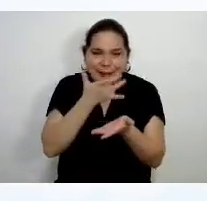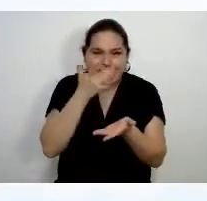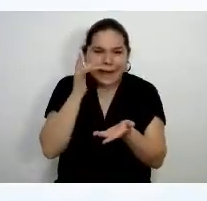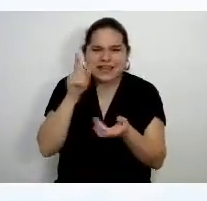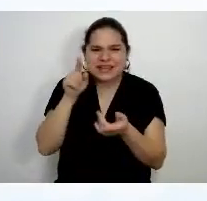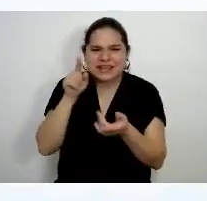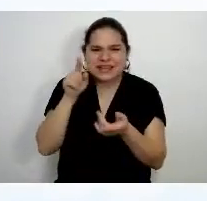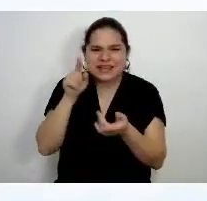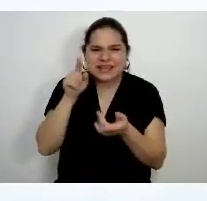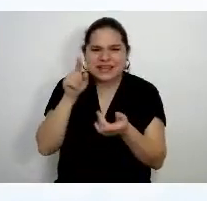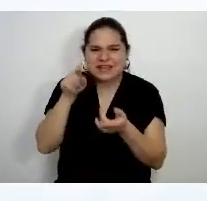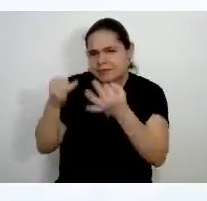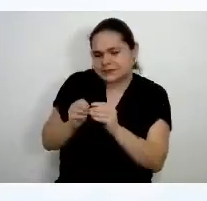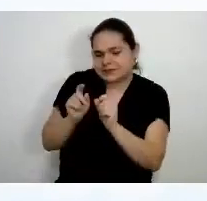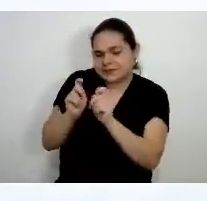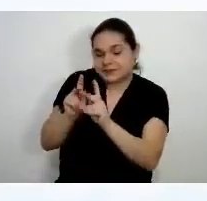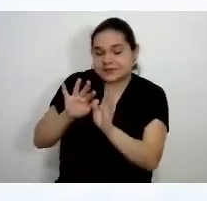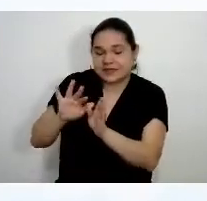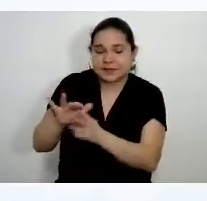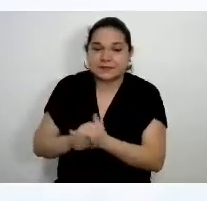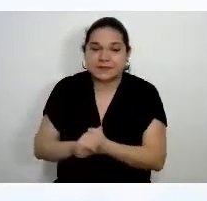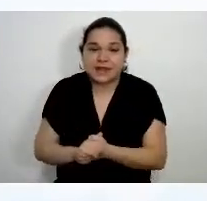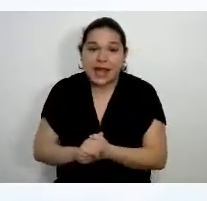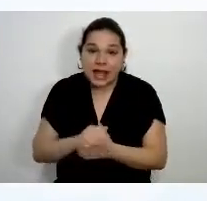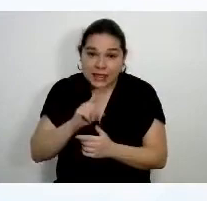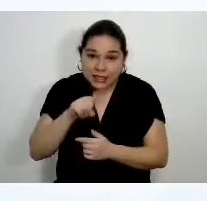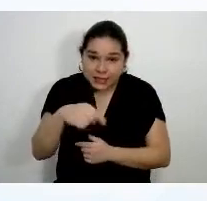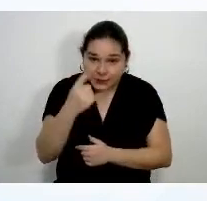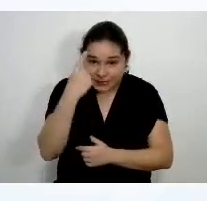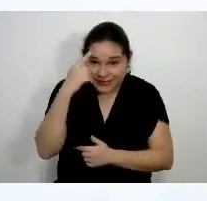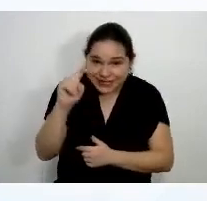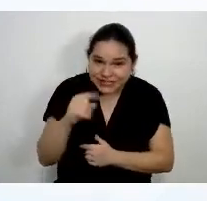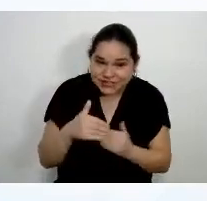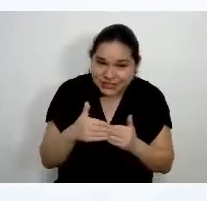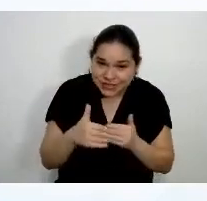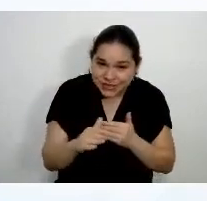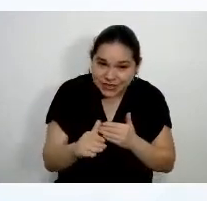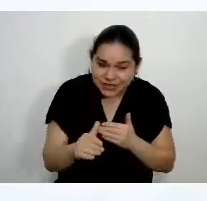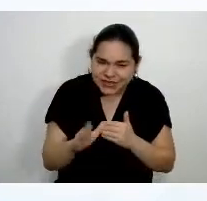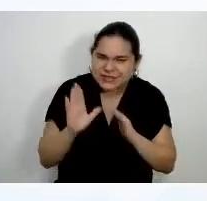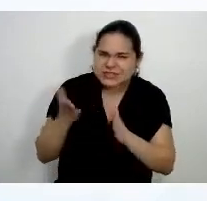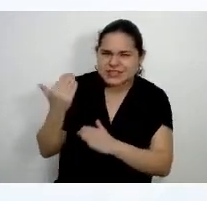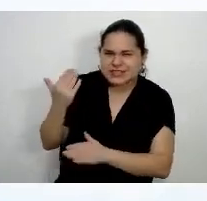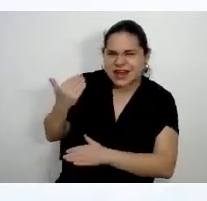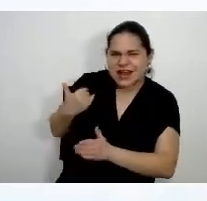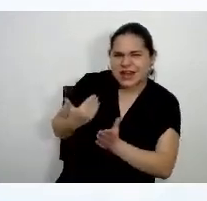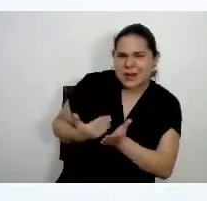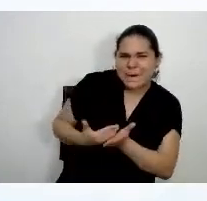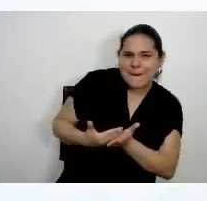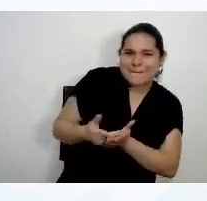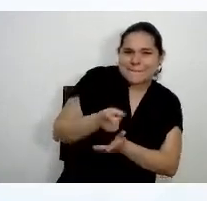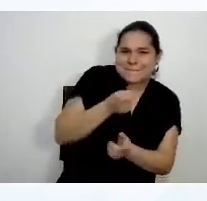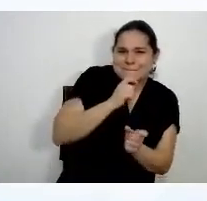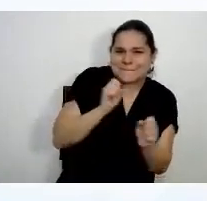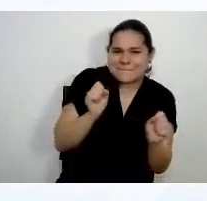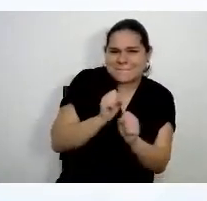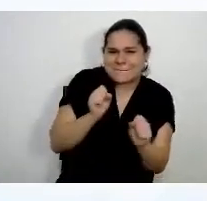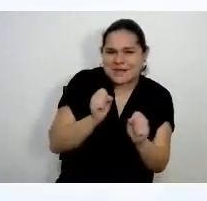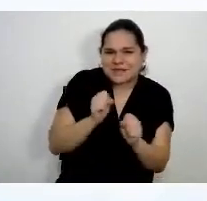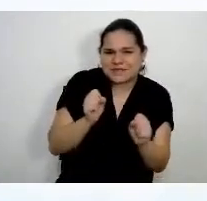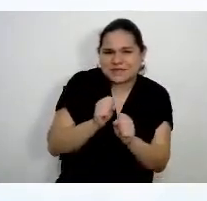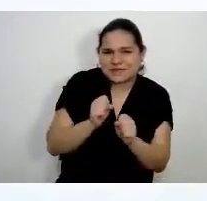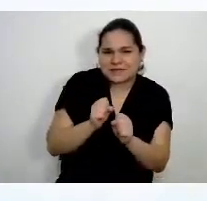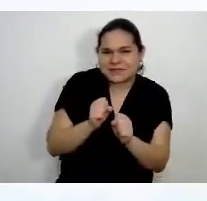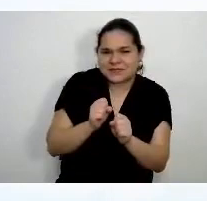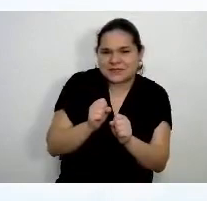bababá. Doutor, a partir daquele dia, era bem no começo, inverno. Pena que, olha, eu